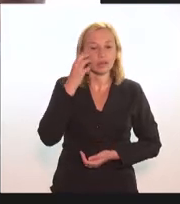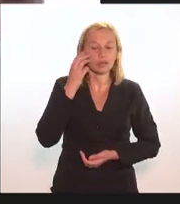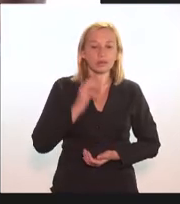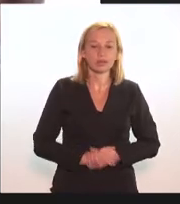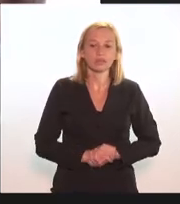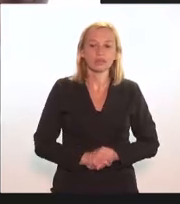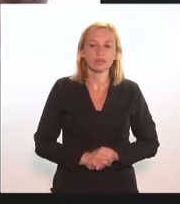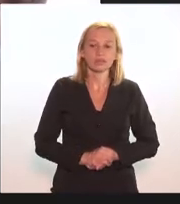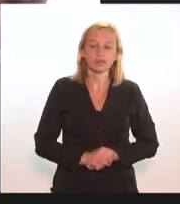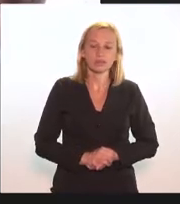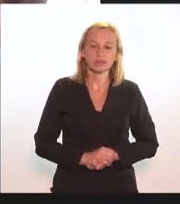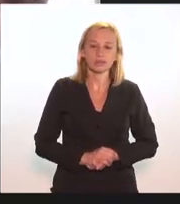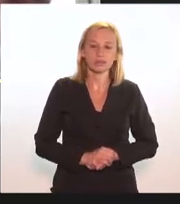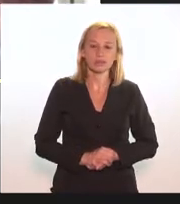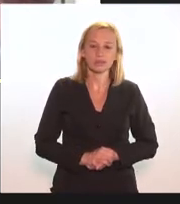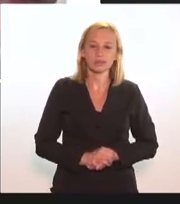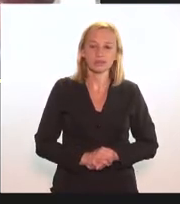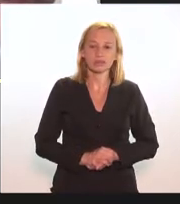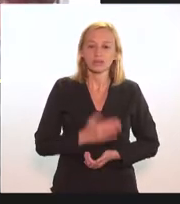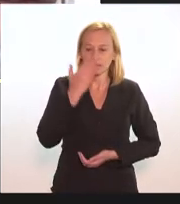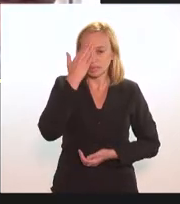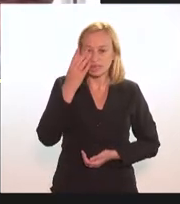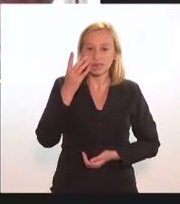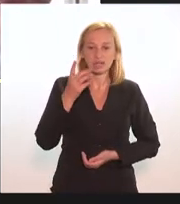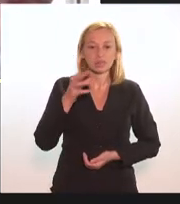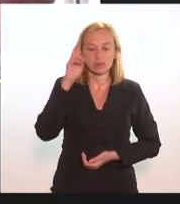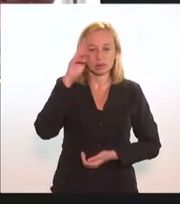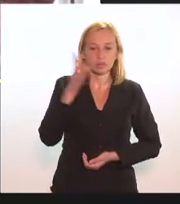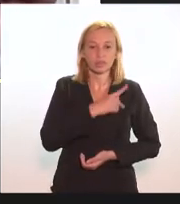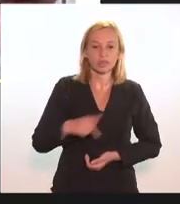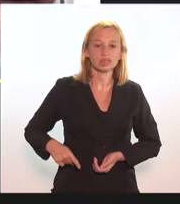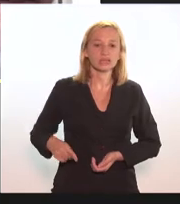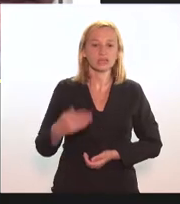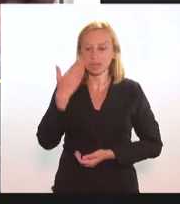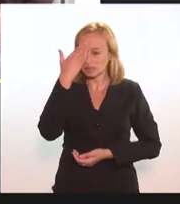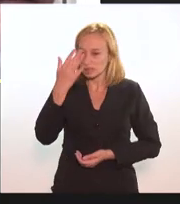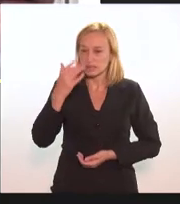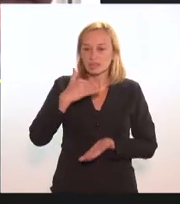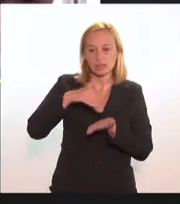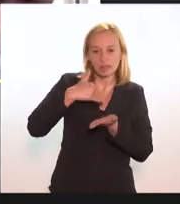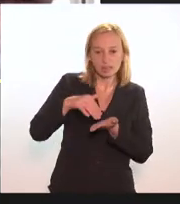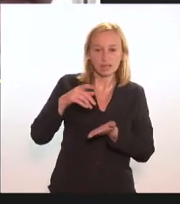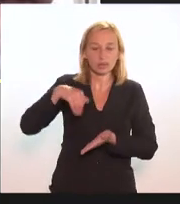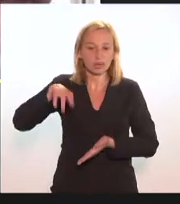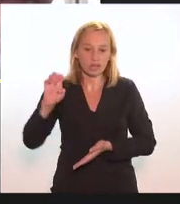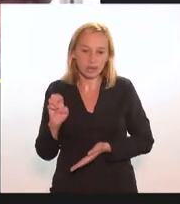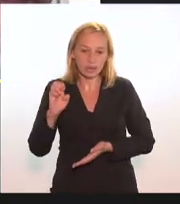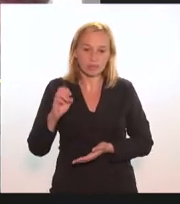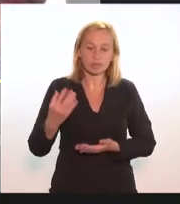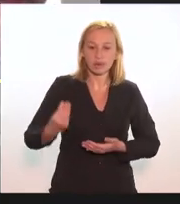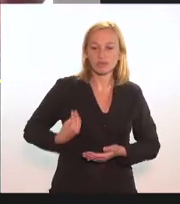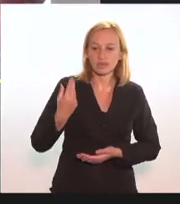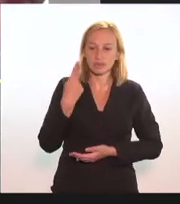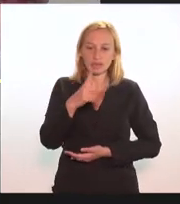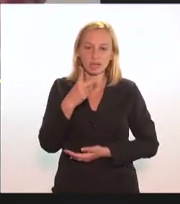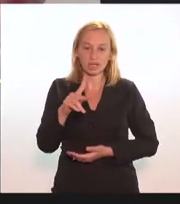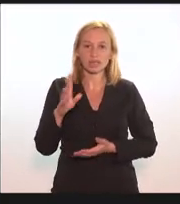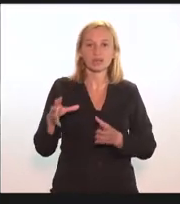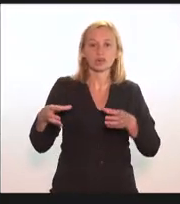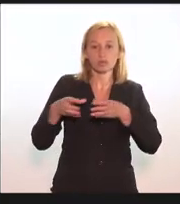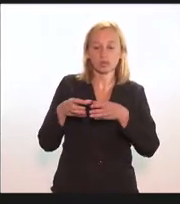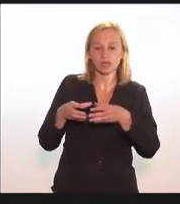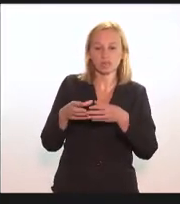por favor. Obrigado, presidente. Agradecer ao secretário Guilherme Mercês pela presença aqui na nossa Comissão de